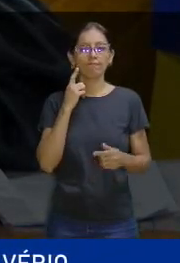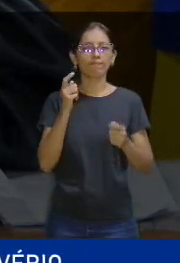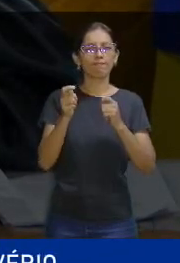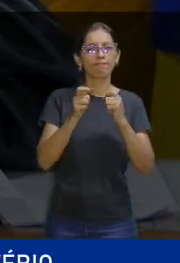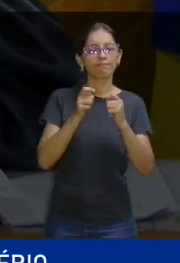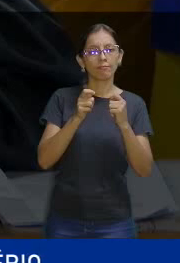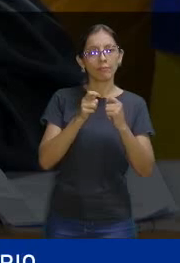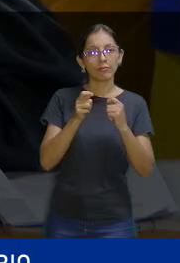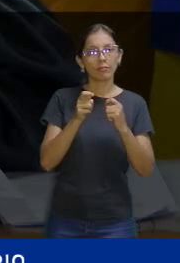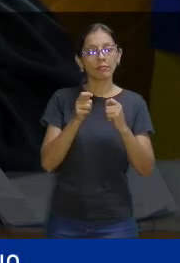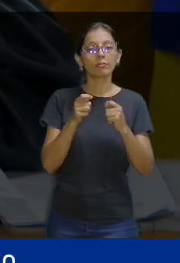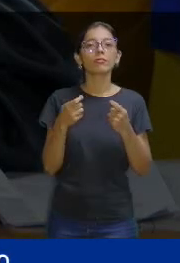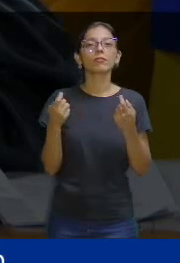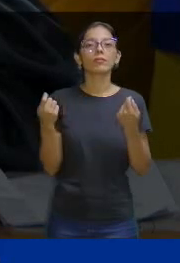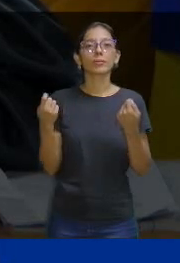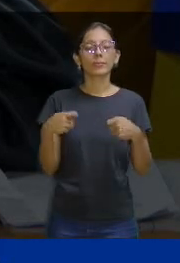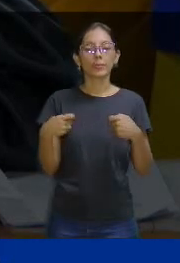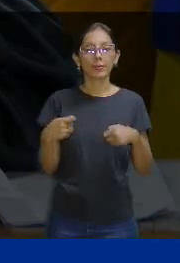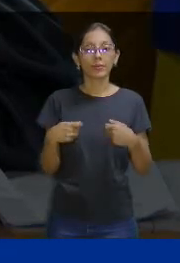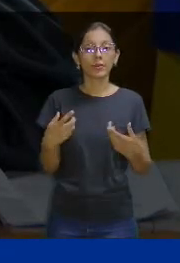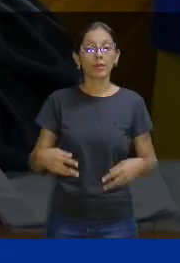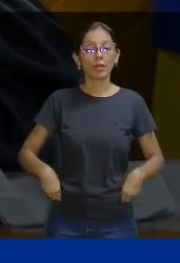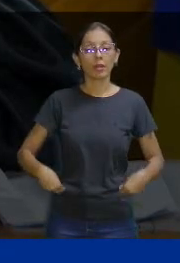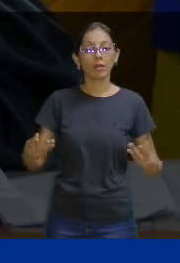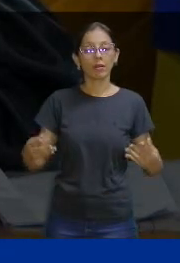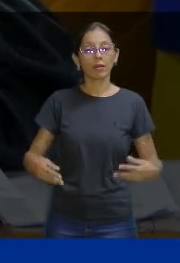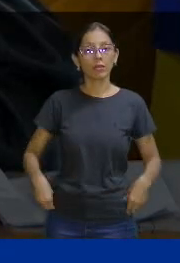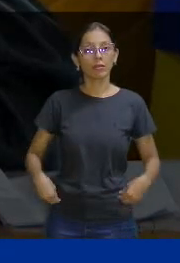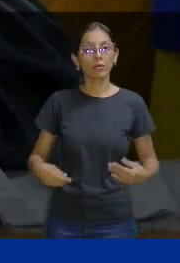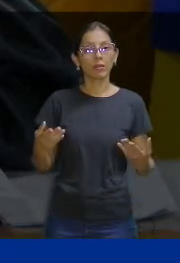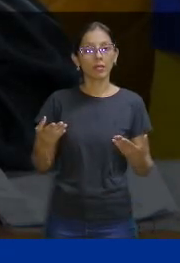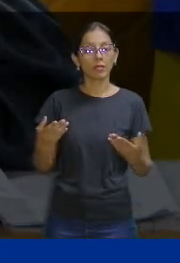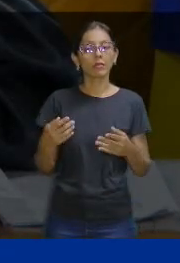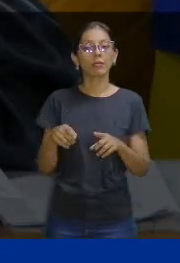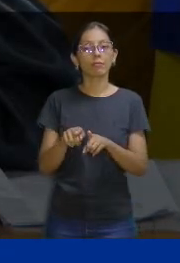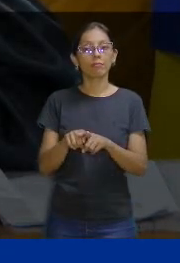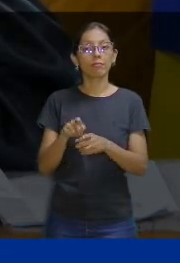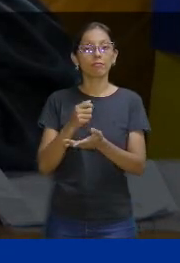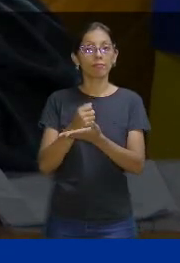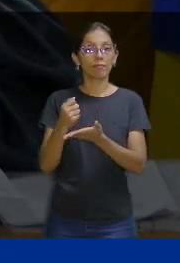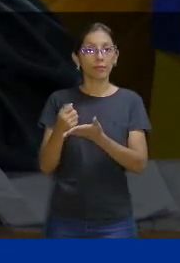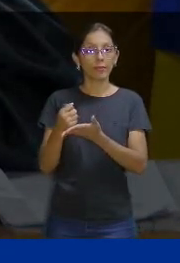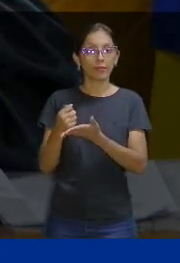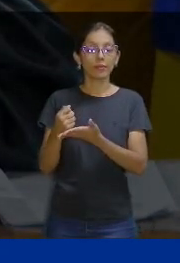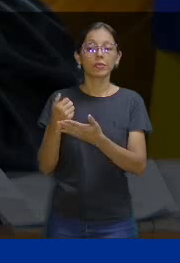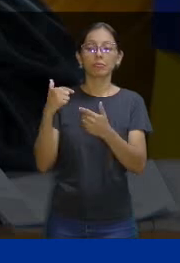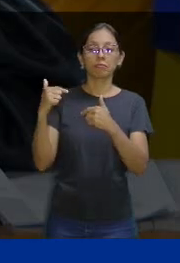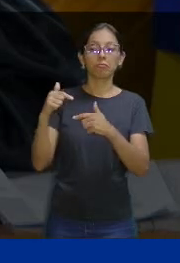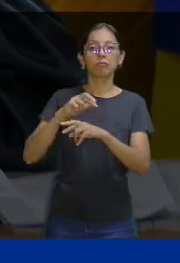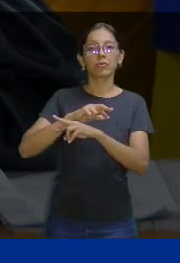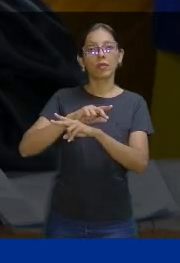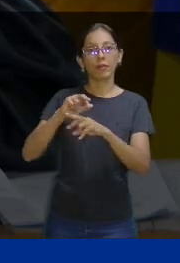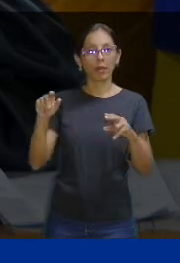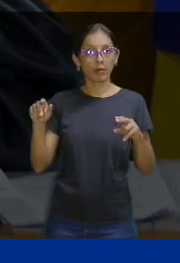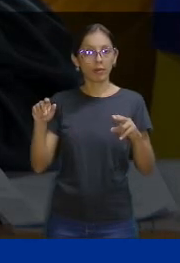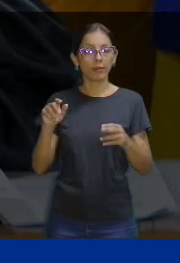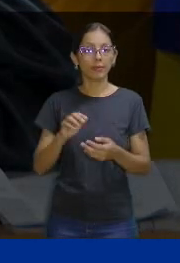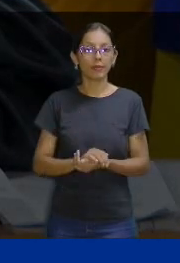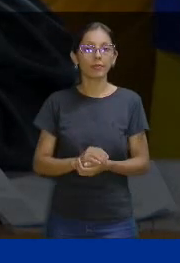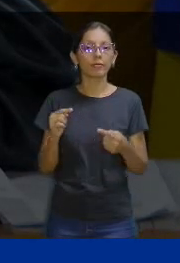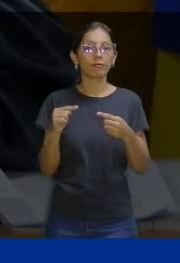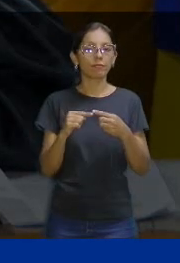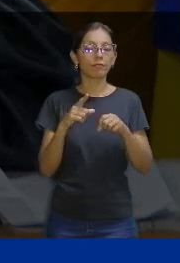legalidade da despesa e a verificação da efetiva prestação de serviço, em evidente ofensa ao